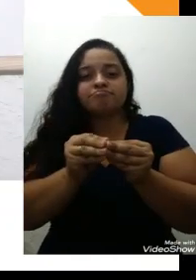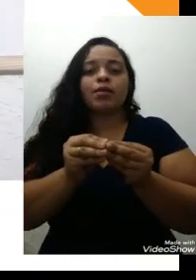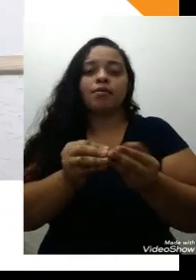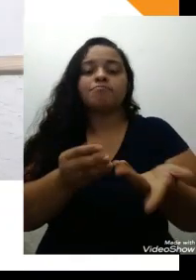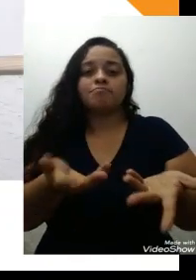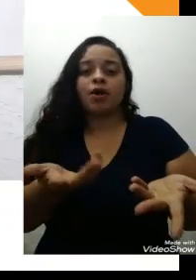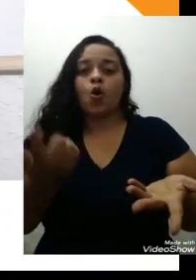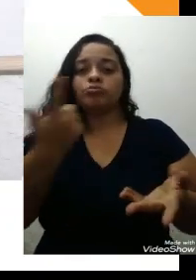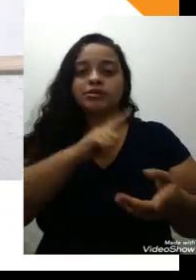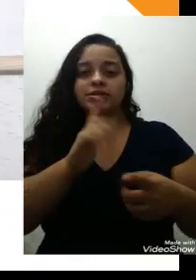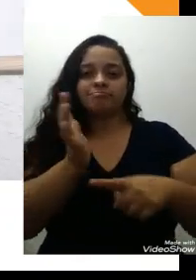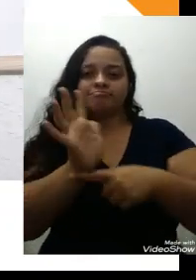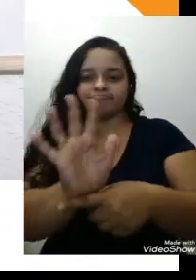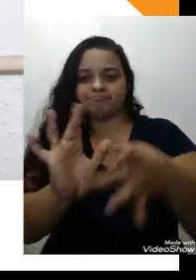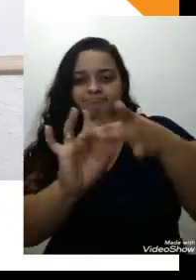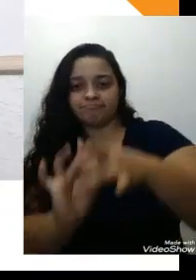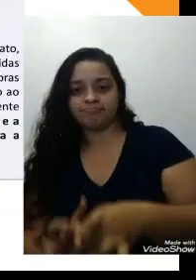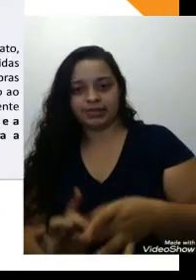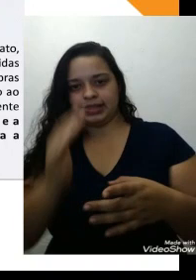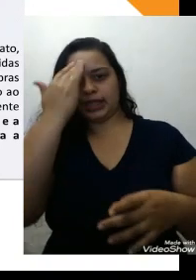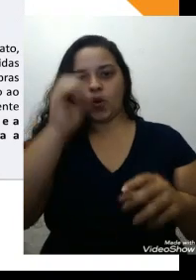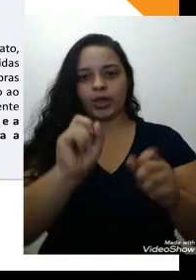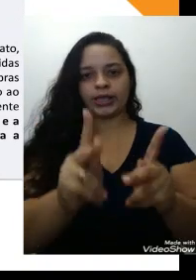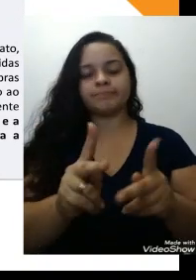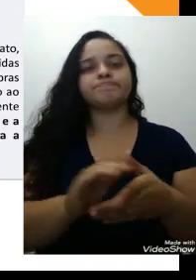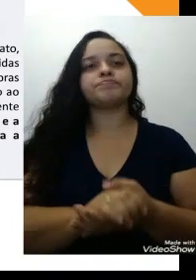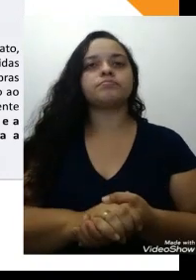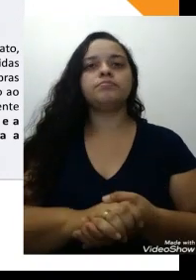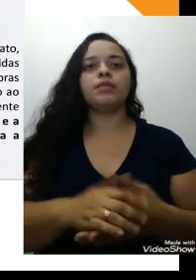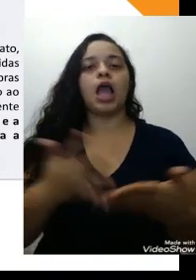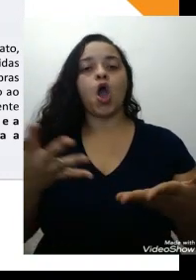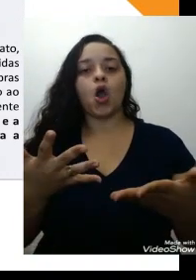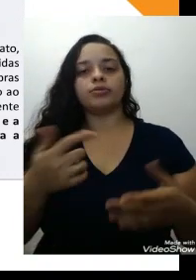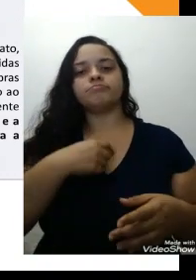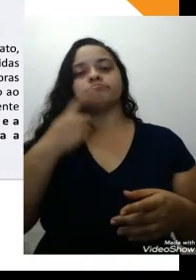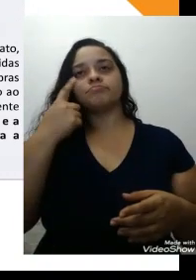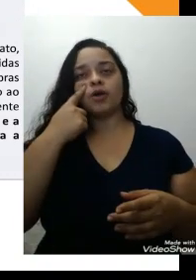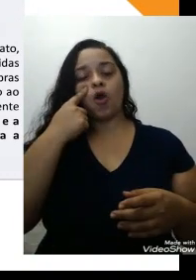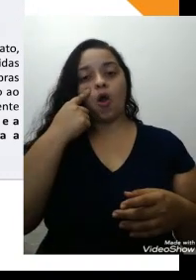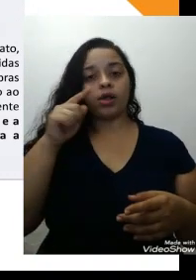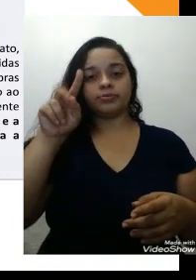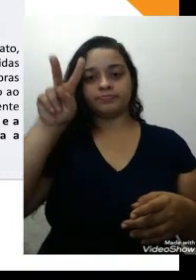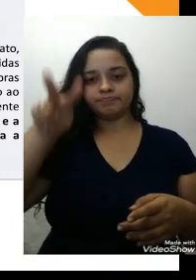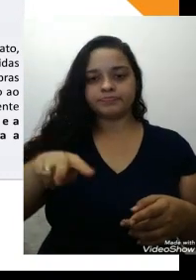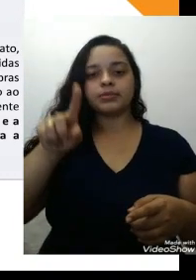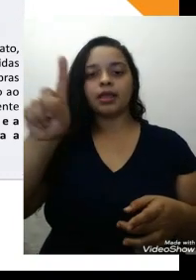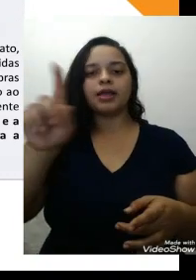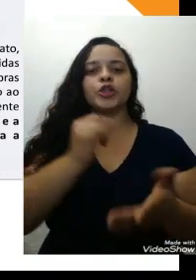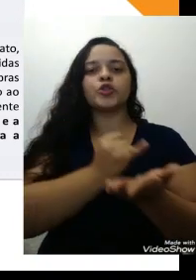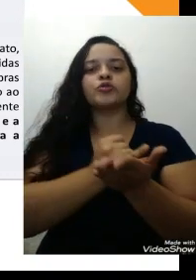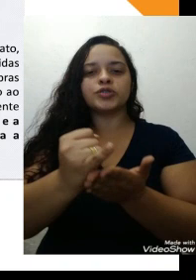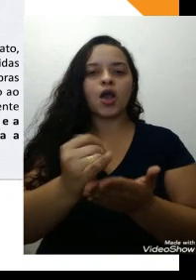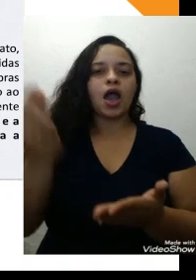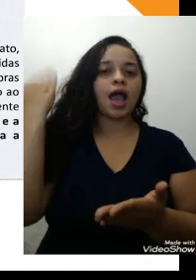resultado útil para essa discussão, ok? Vamos dar uma olhadinha na introdução